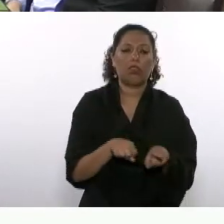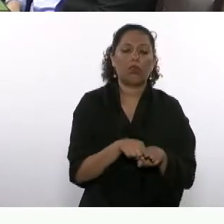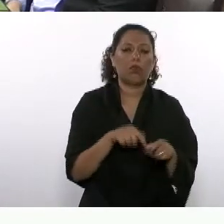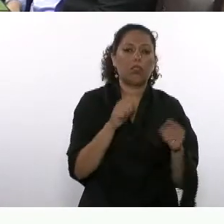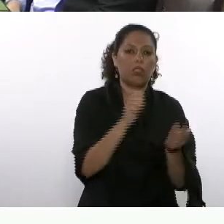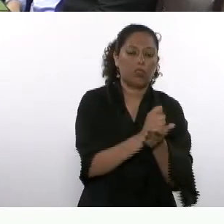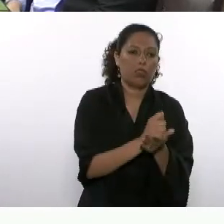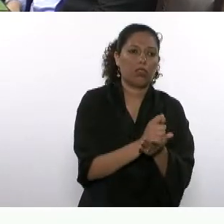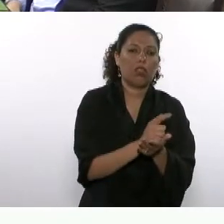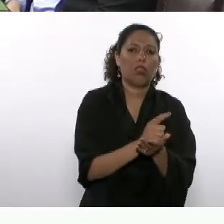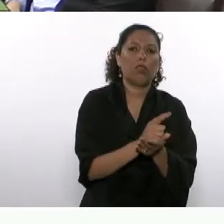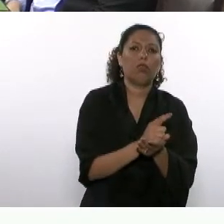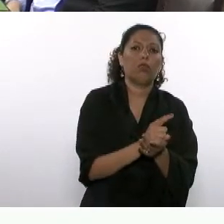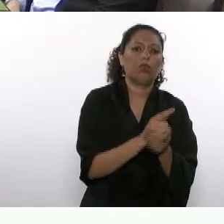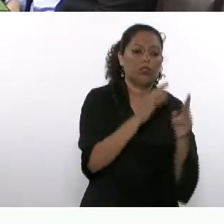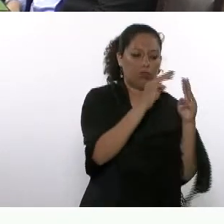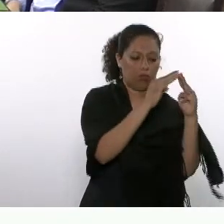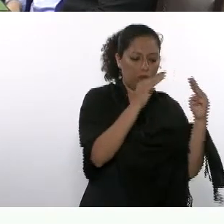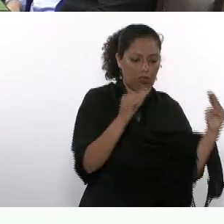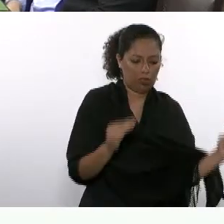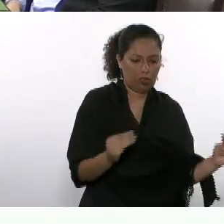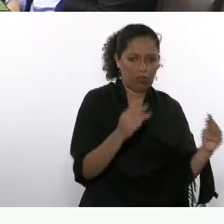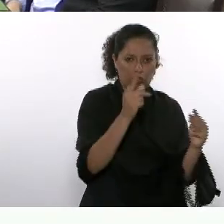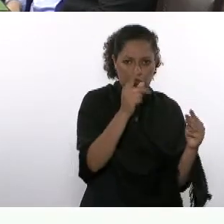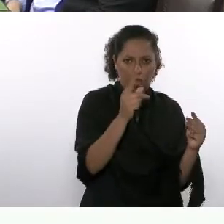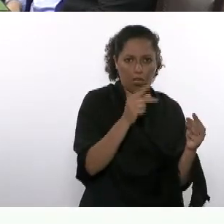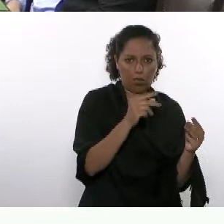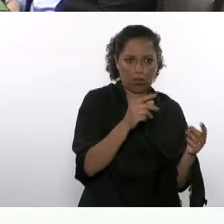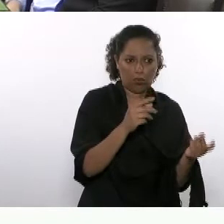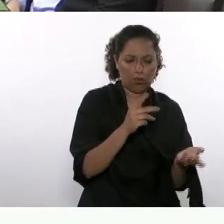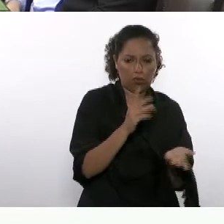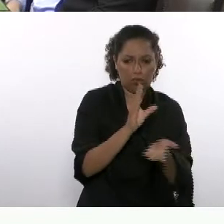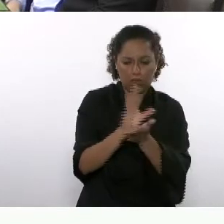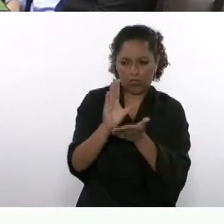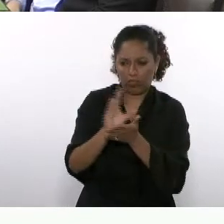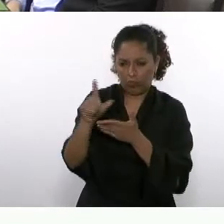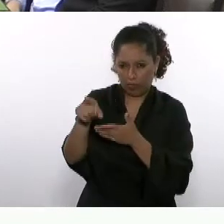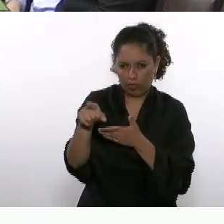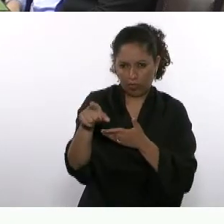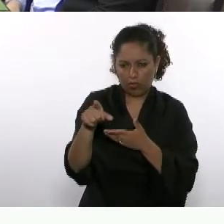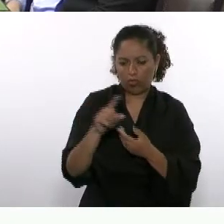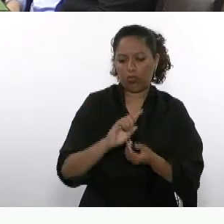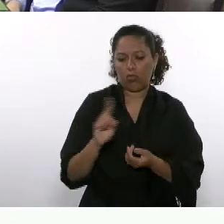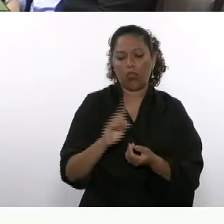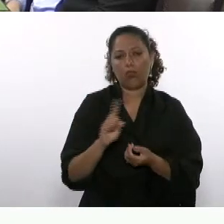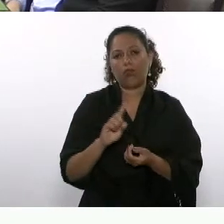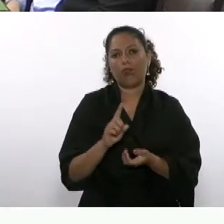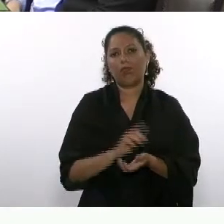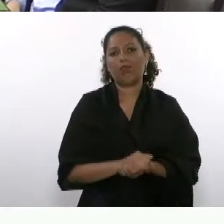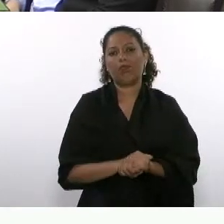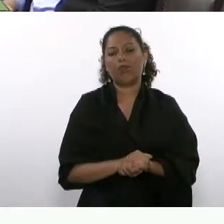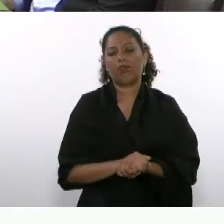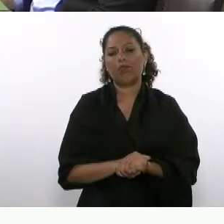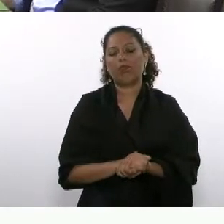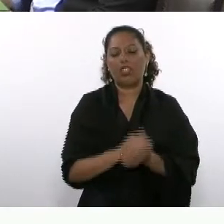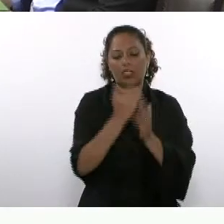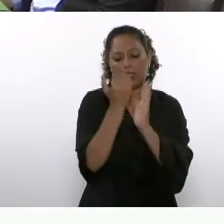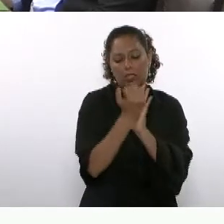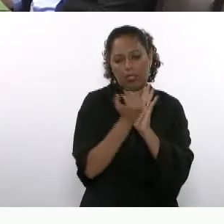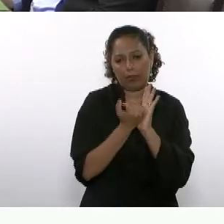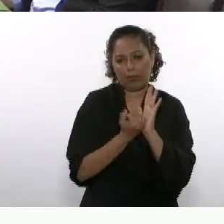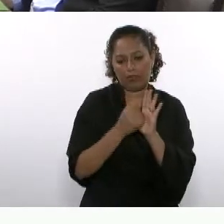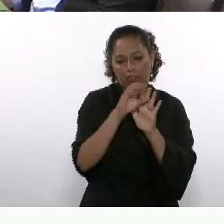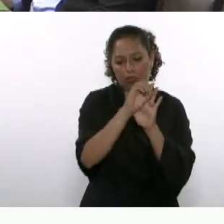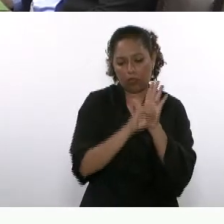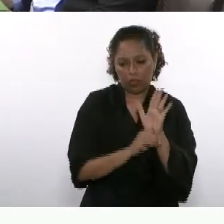a atividade rotineira do museu. Agora... Não nossa. Pois é, mas essa previsão orçamentária